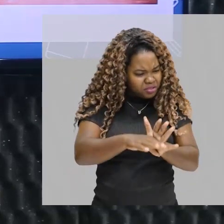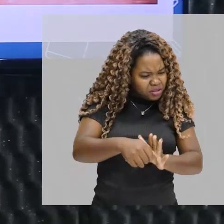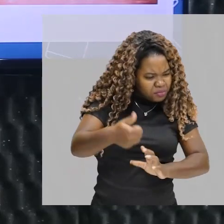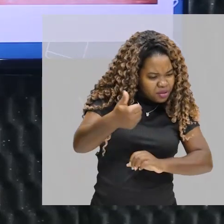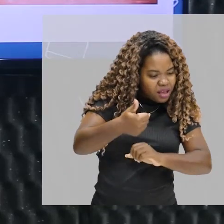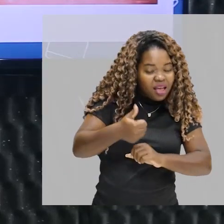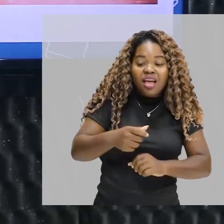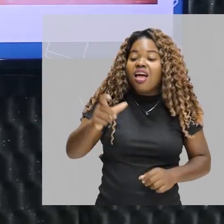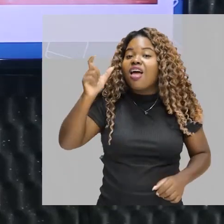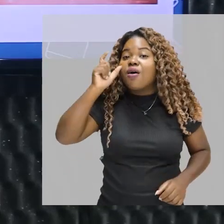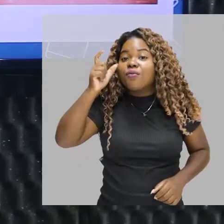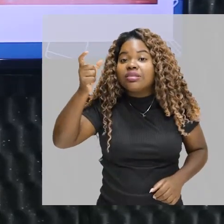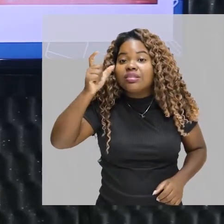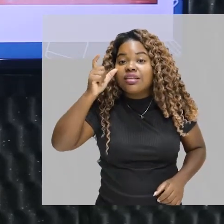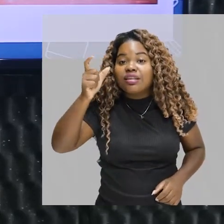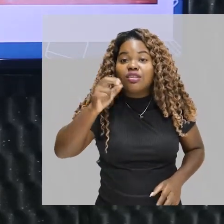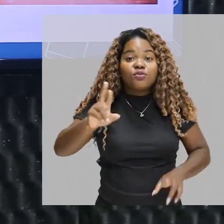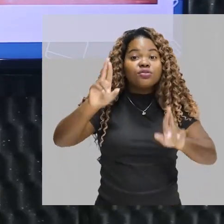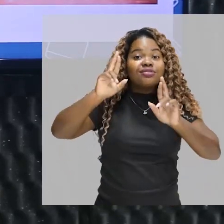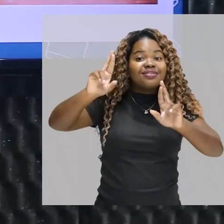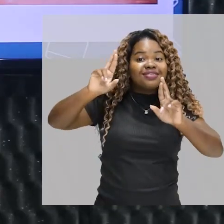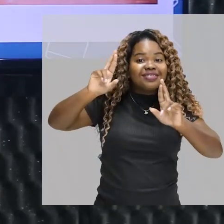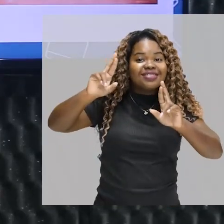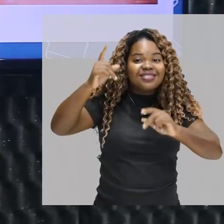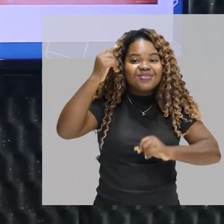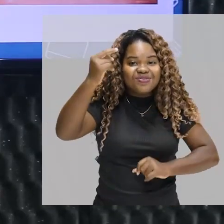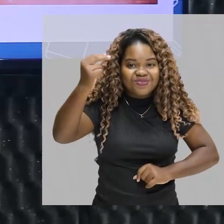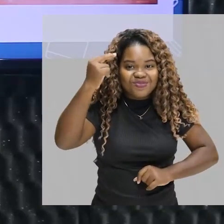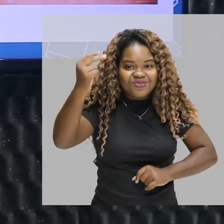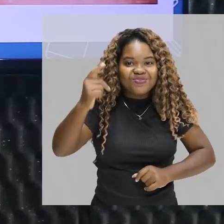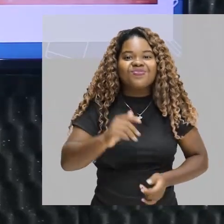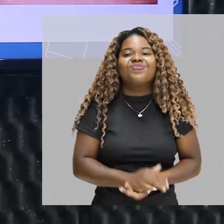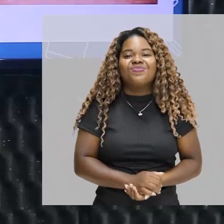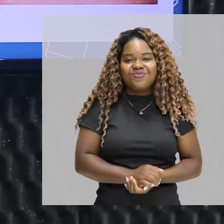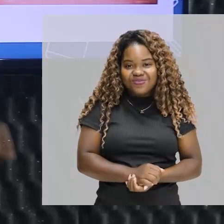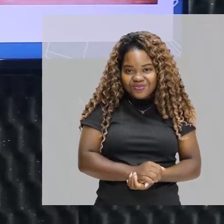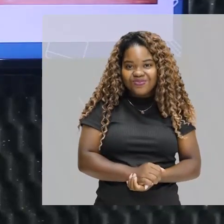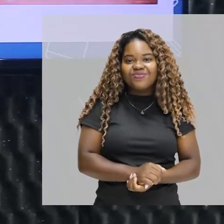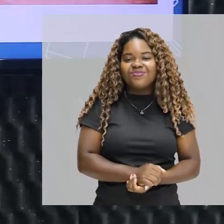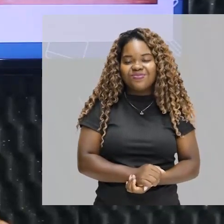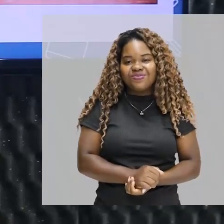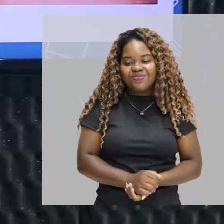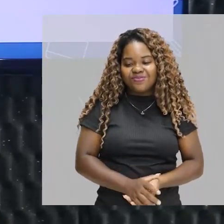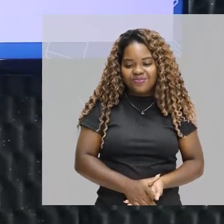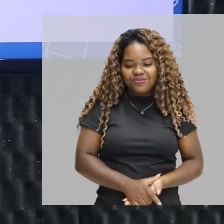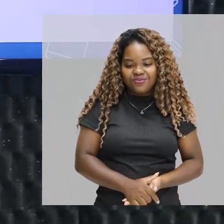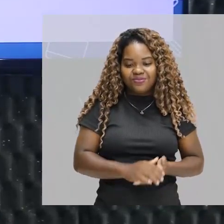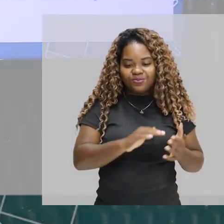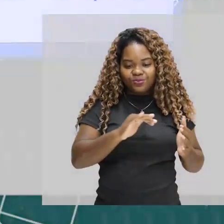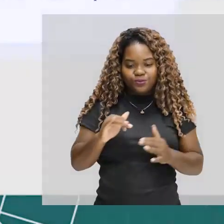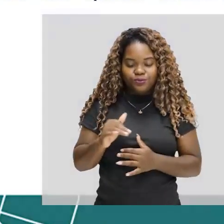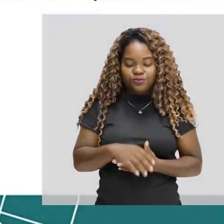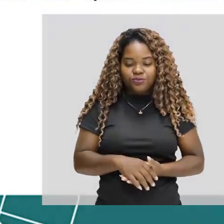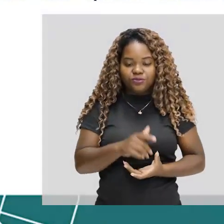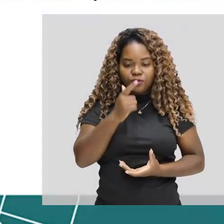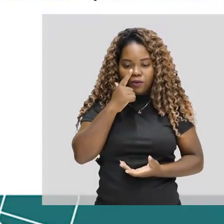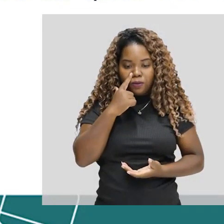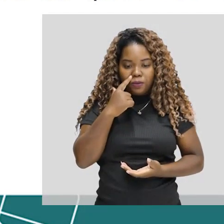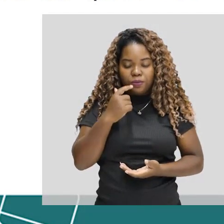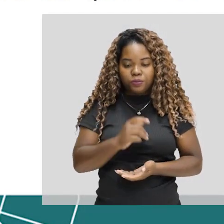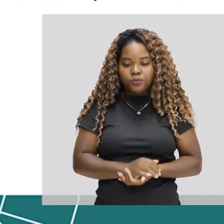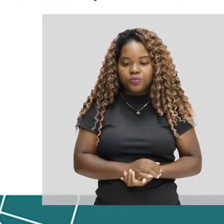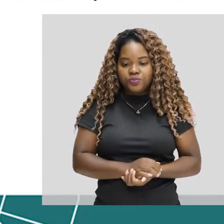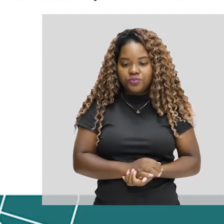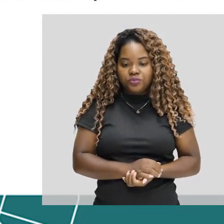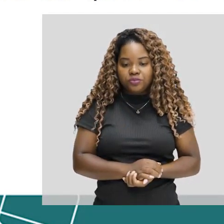você fica assim, ó, aí tem aquele momento que é o conflito daquela história para ela ser desenrolada, tá bom? Bom,